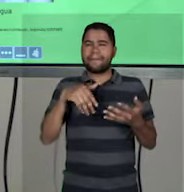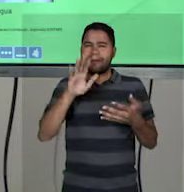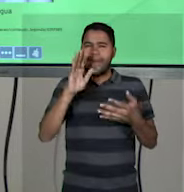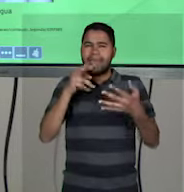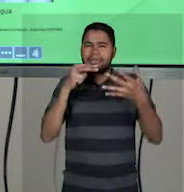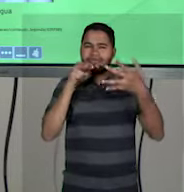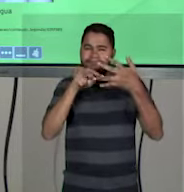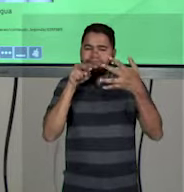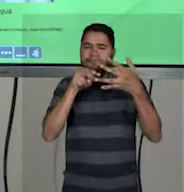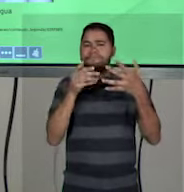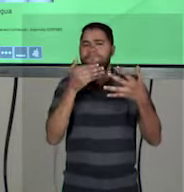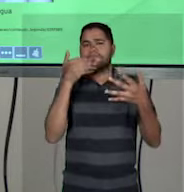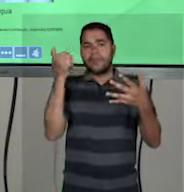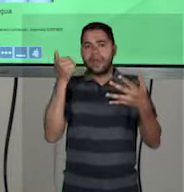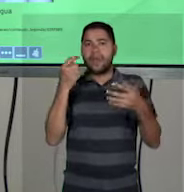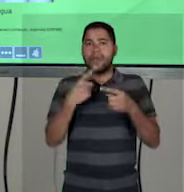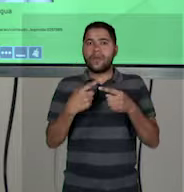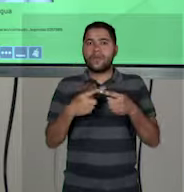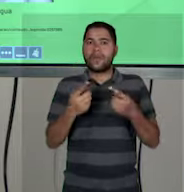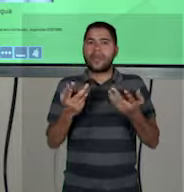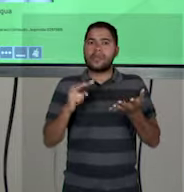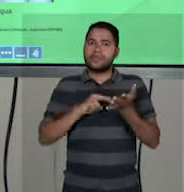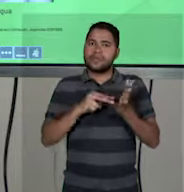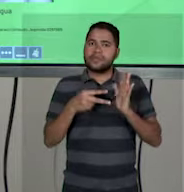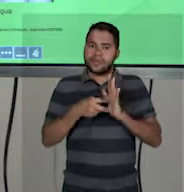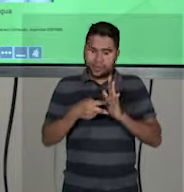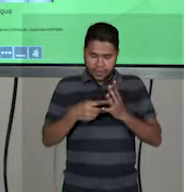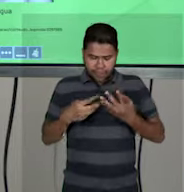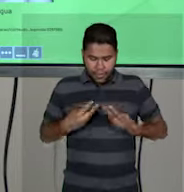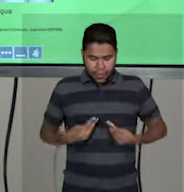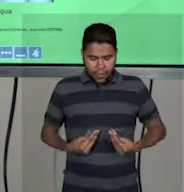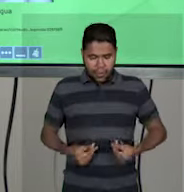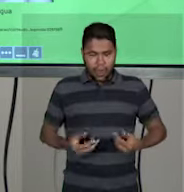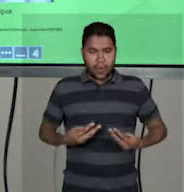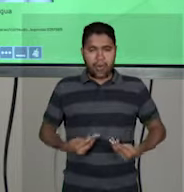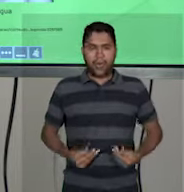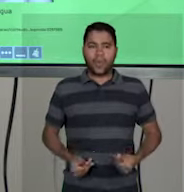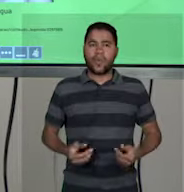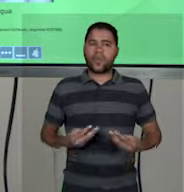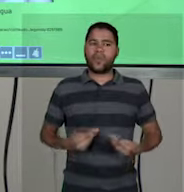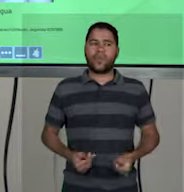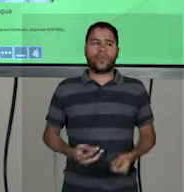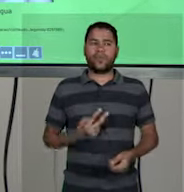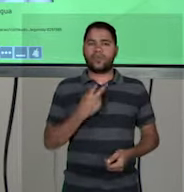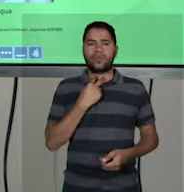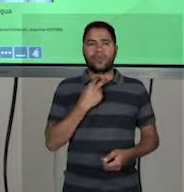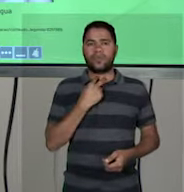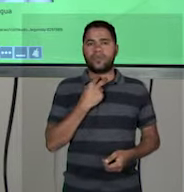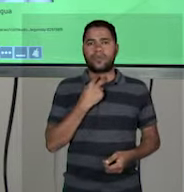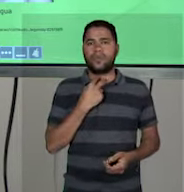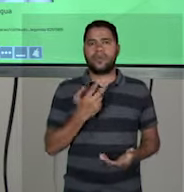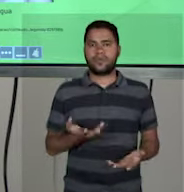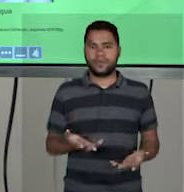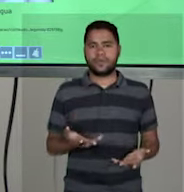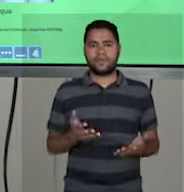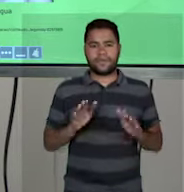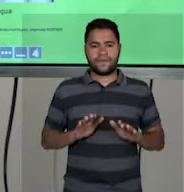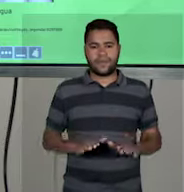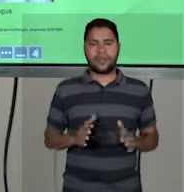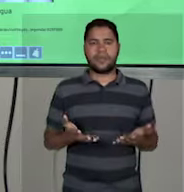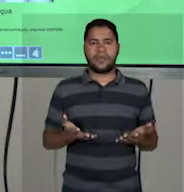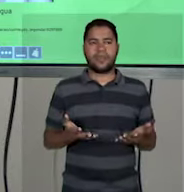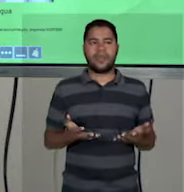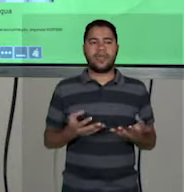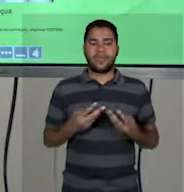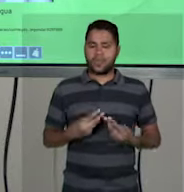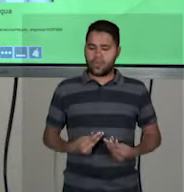seu organismo, porque você está diluindo aquilo que o corpo não pode ficar acumulando. A diluição, então,